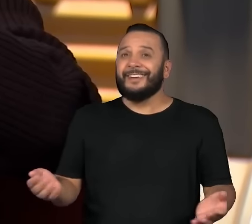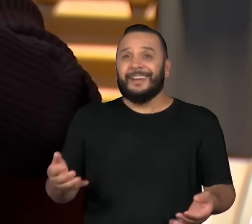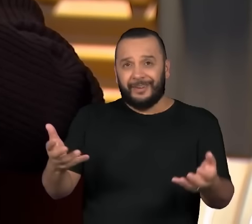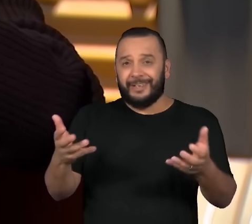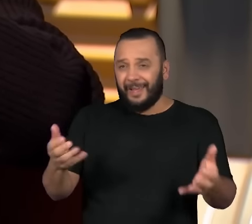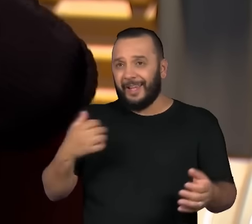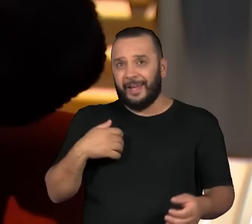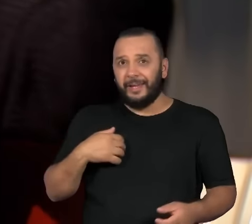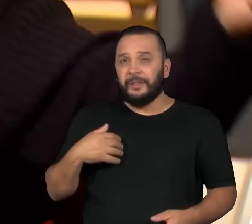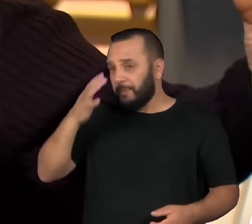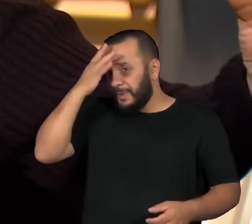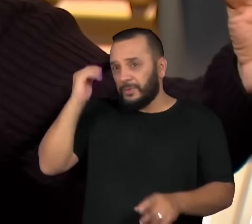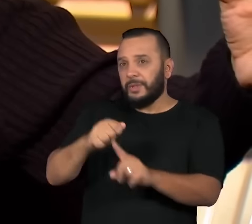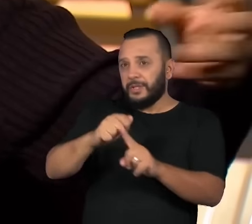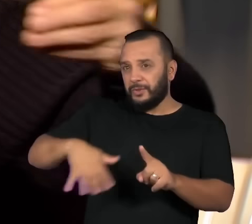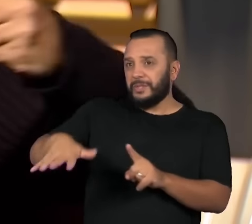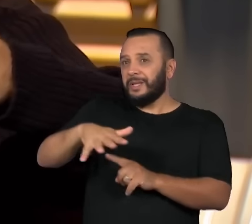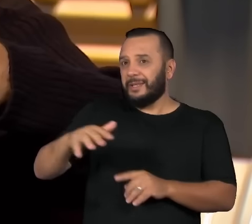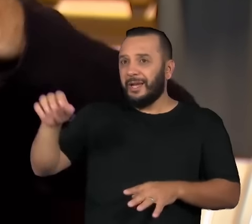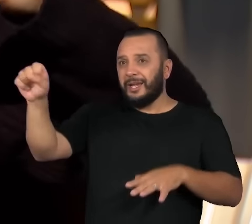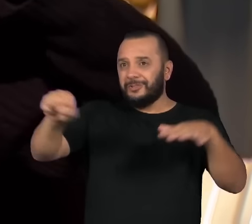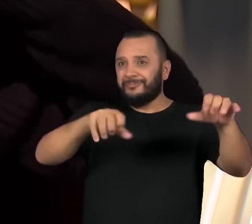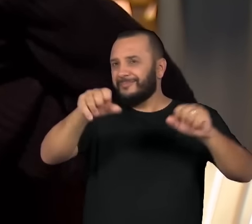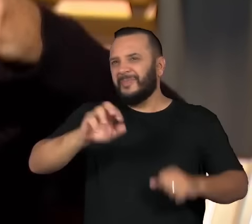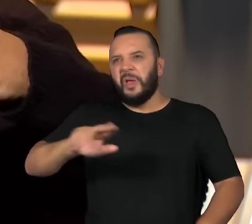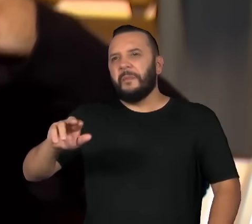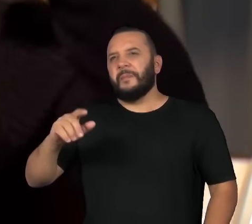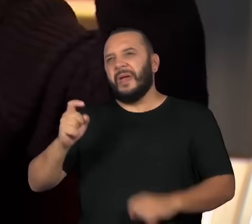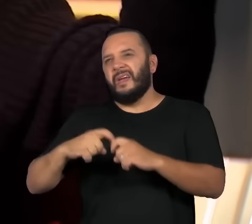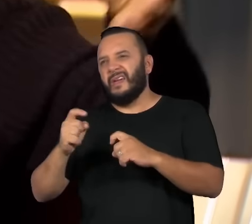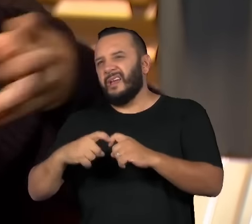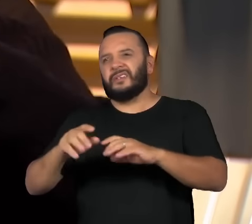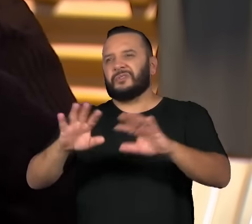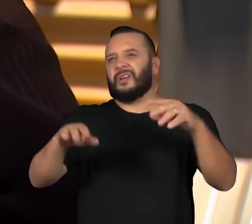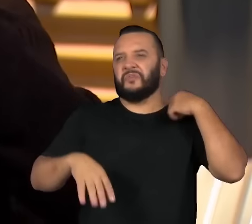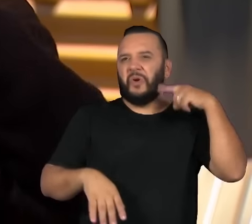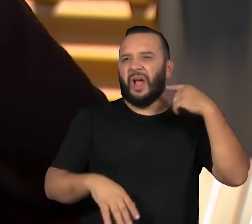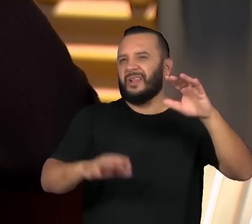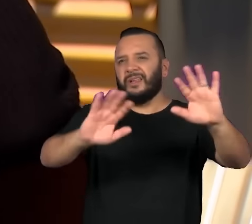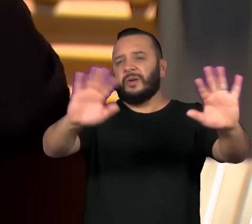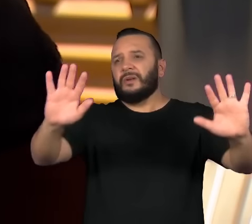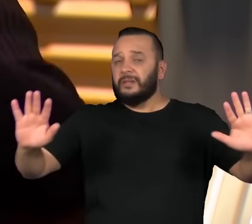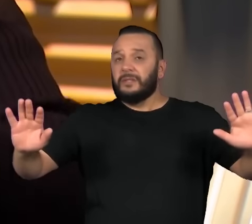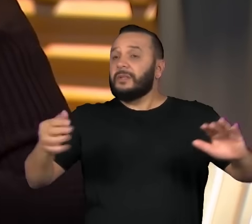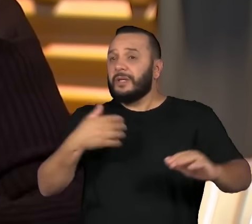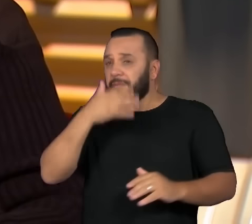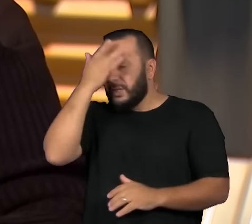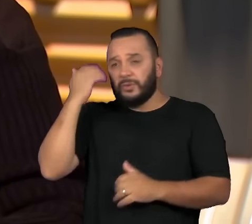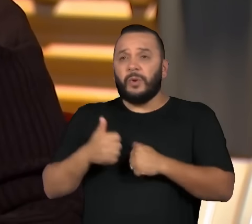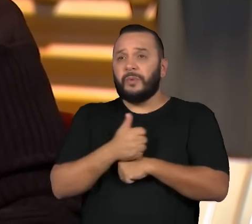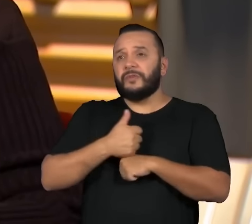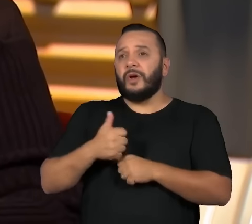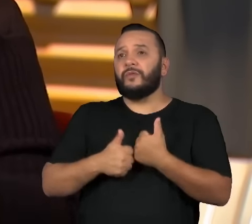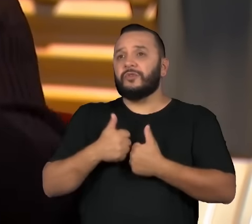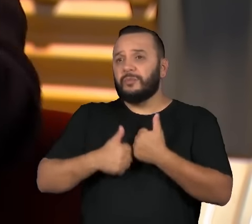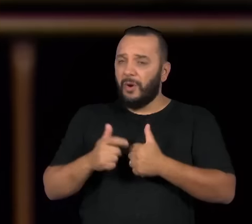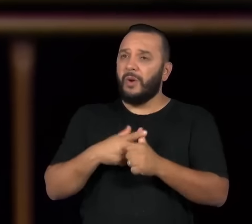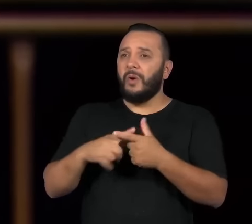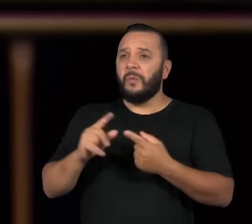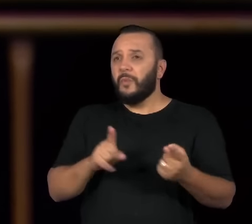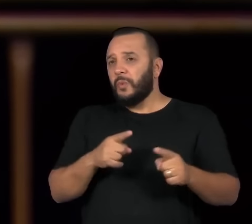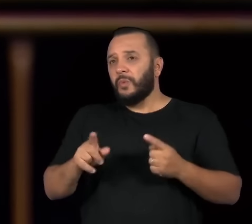pessoas da sociedade. Claro. Não médicos, não somente médicos ou advogados e tudo, mas porra, um jogador de futebol, um músico, Todo